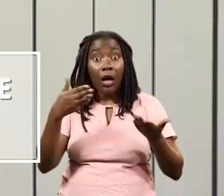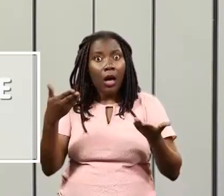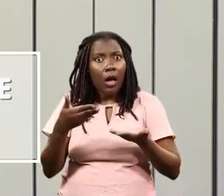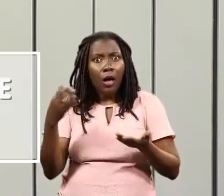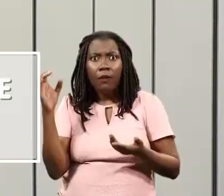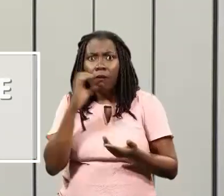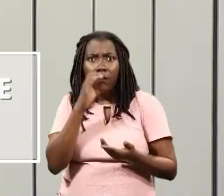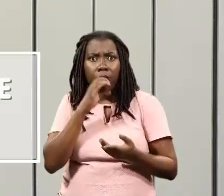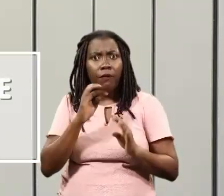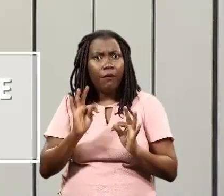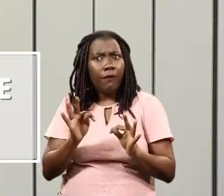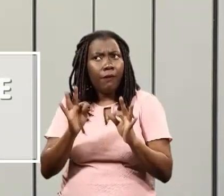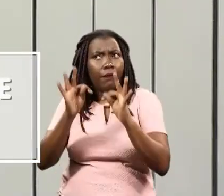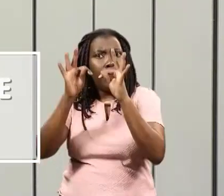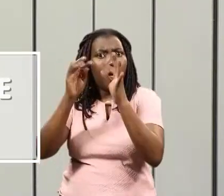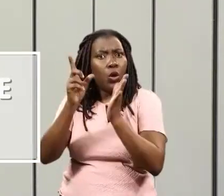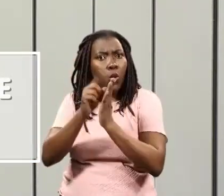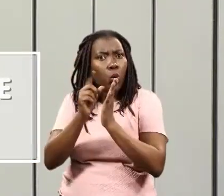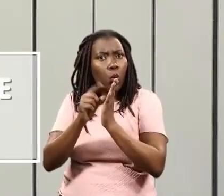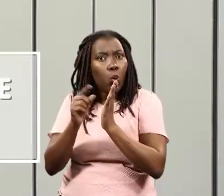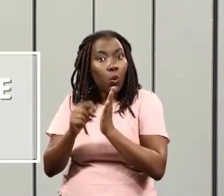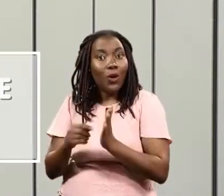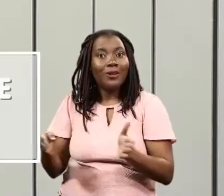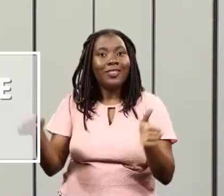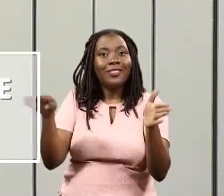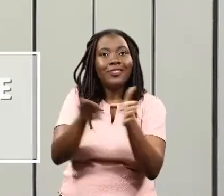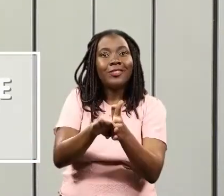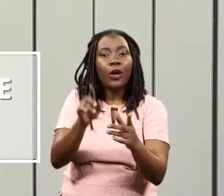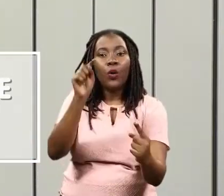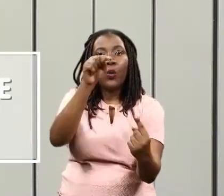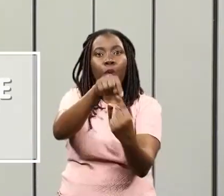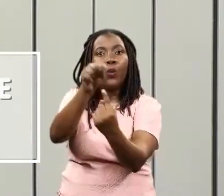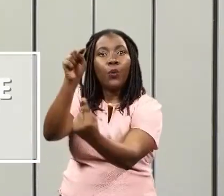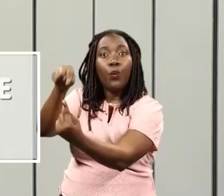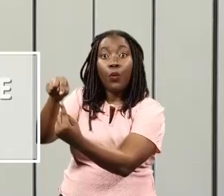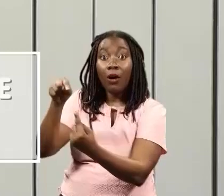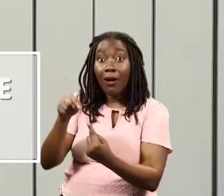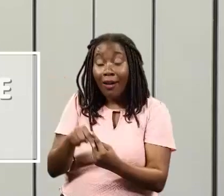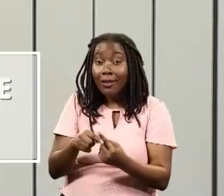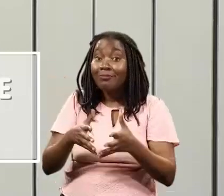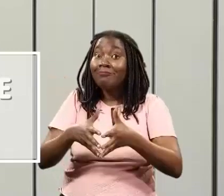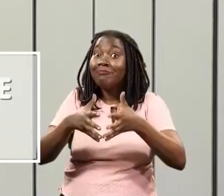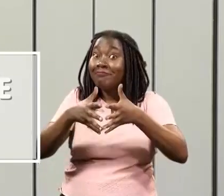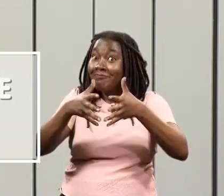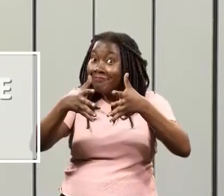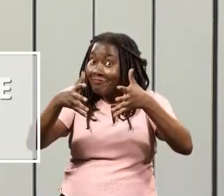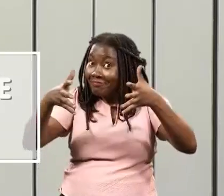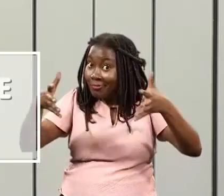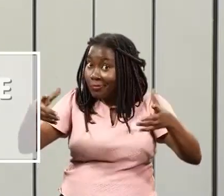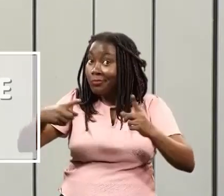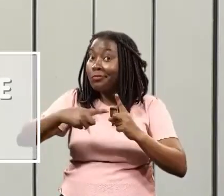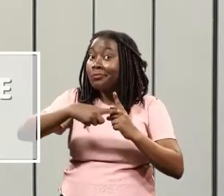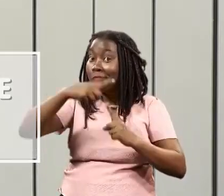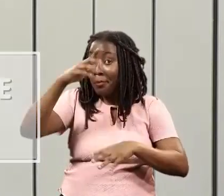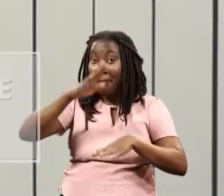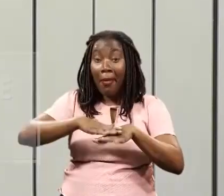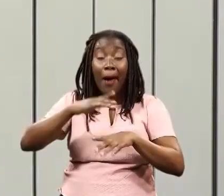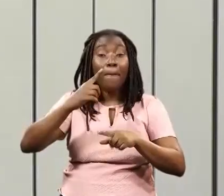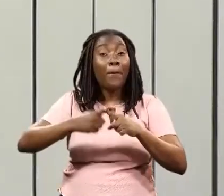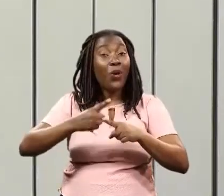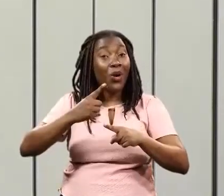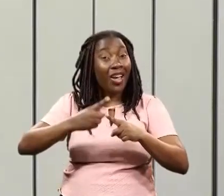a tecnologia digital chega aos lares, esse número tende a aumentar cada vez mais. Até